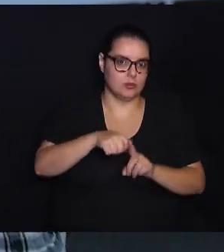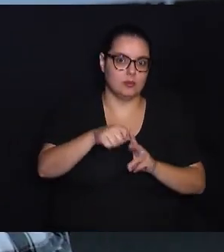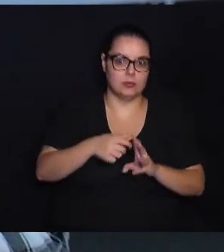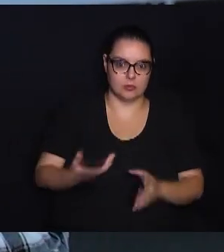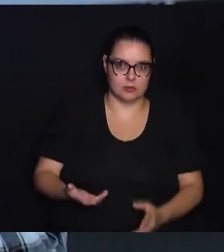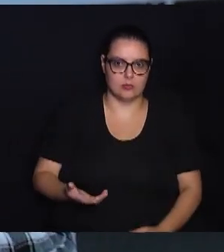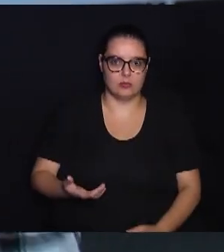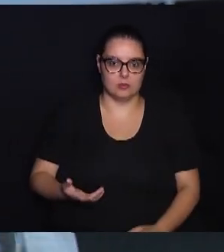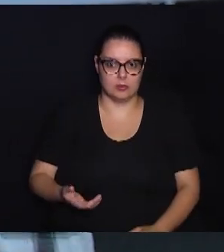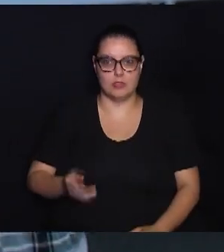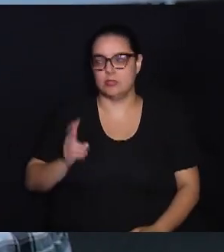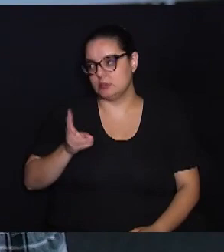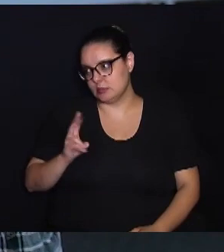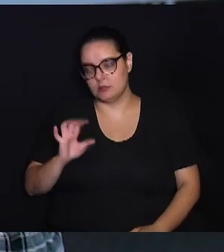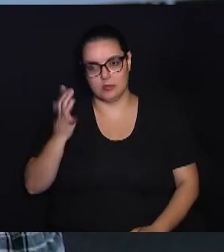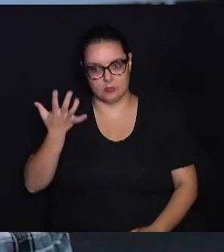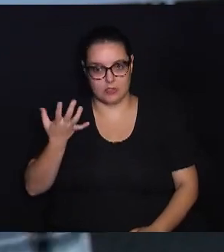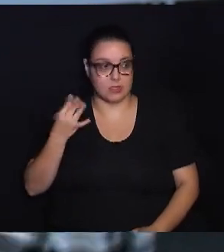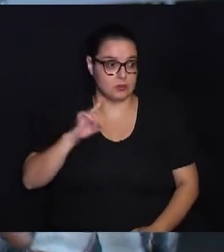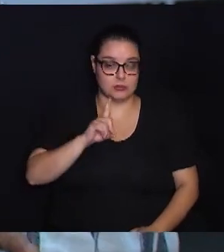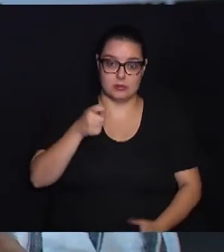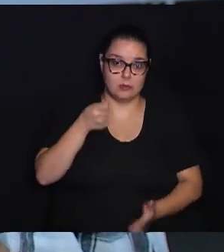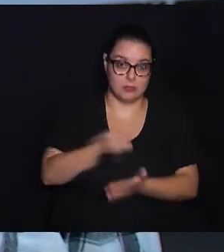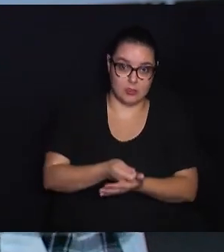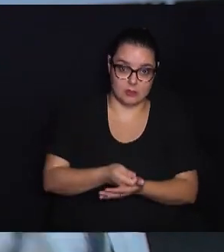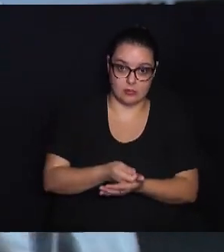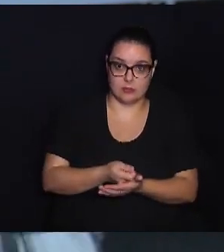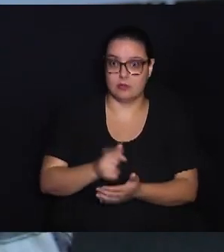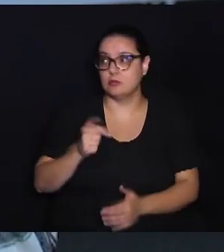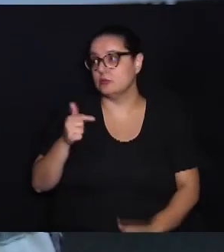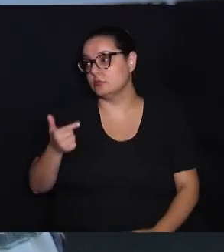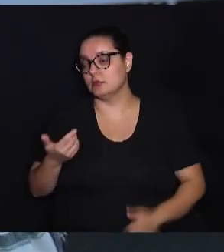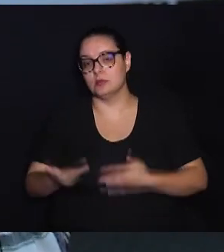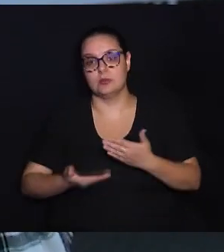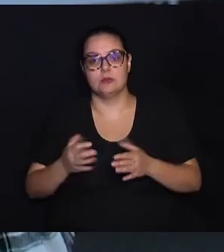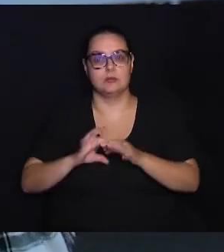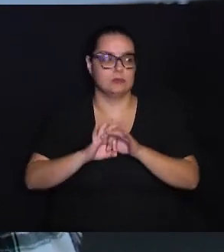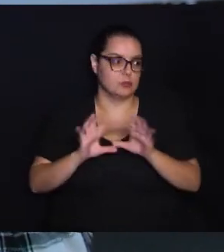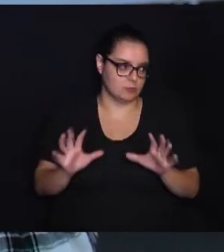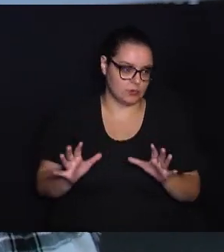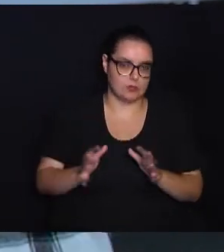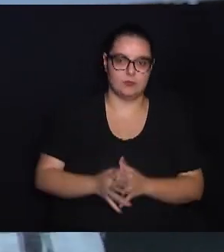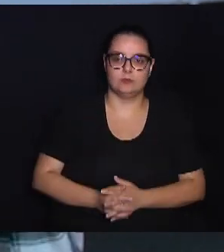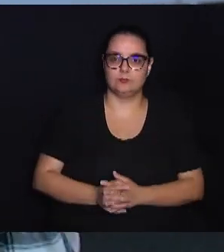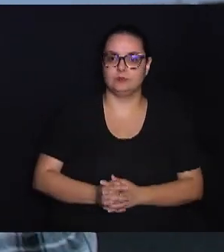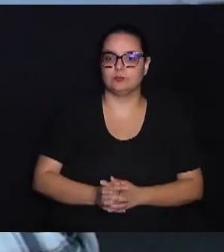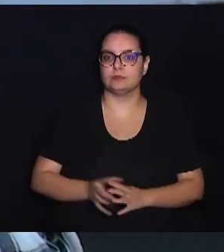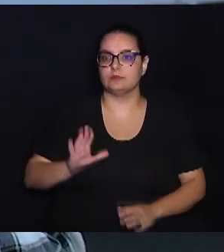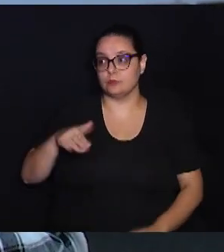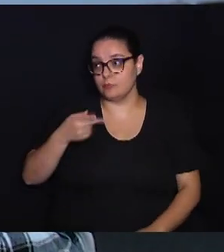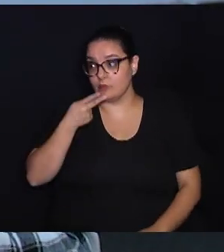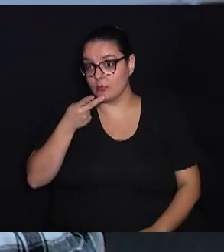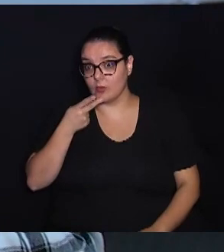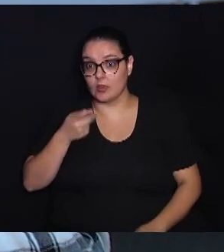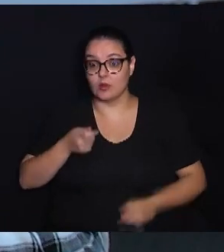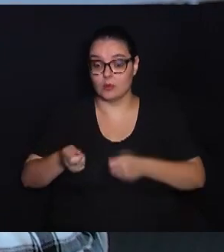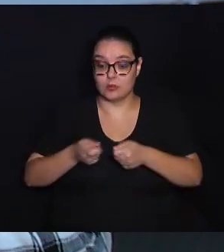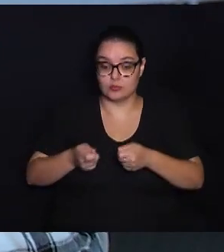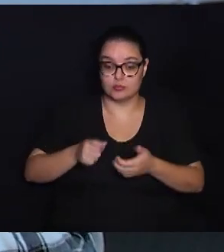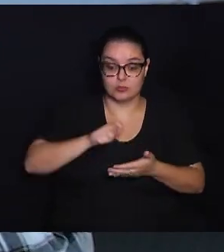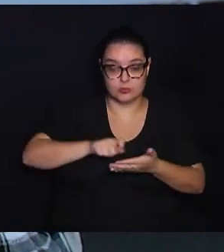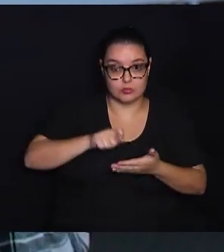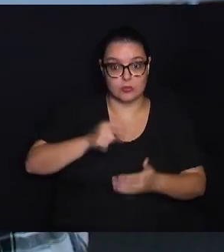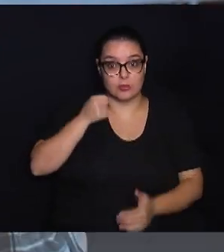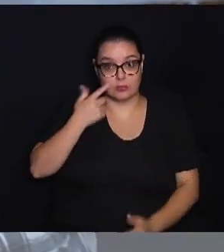todo mês eles vão acontecer. Se você não pagar, você não tem esse serviço disponível. Quando eu falo do controle na ponta